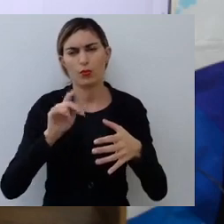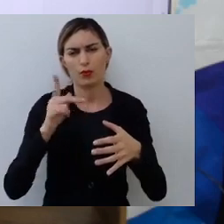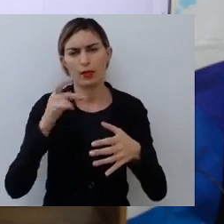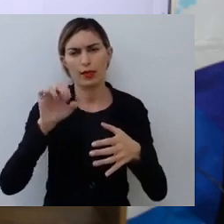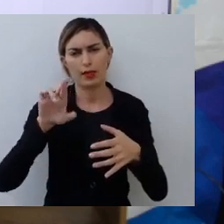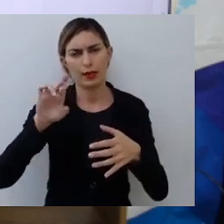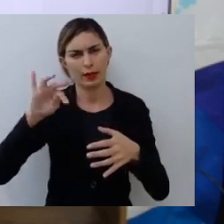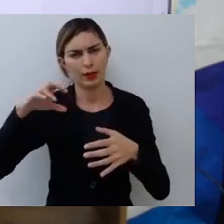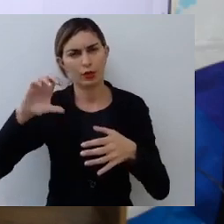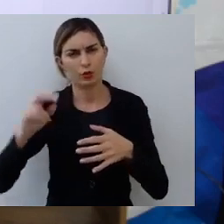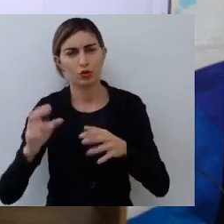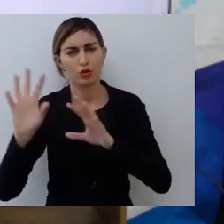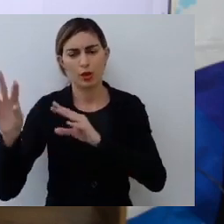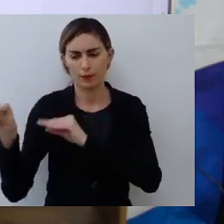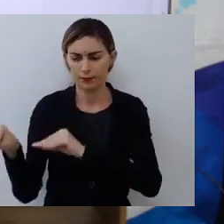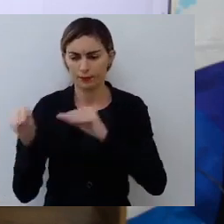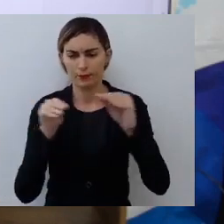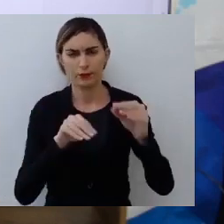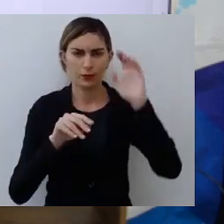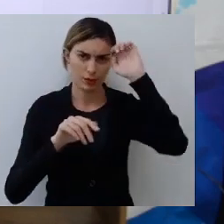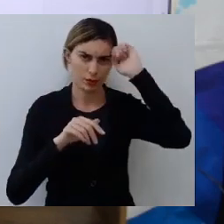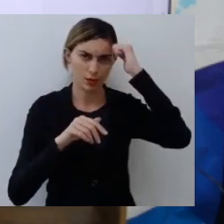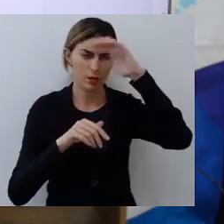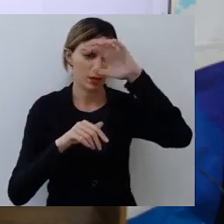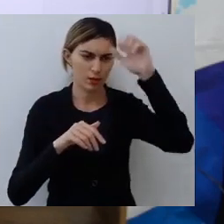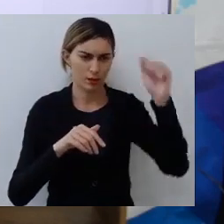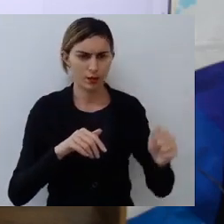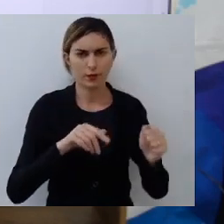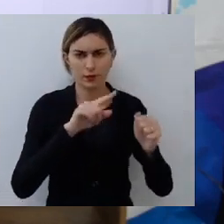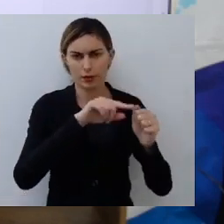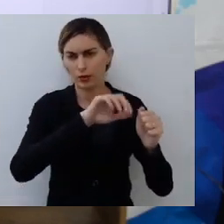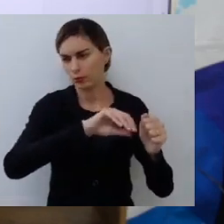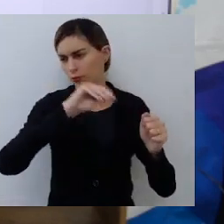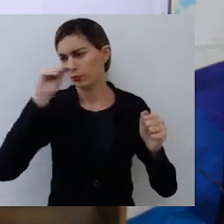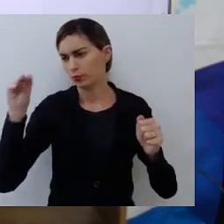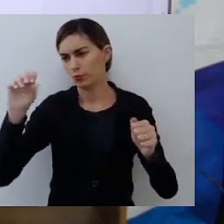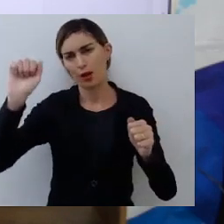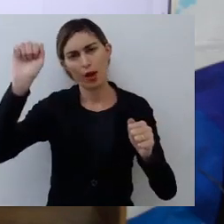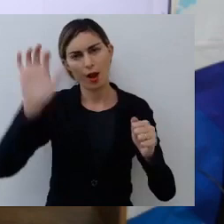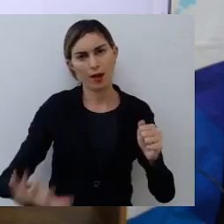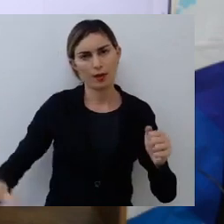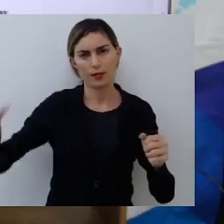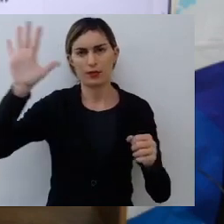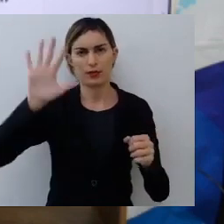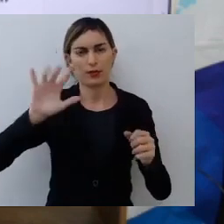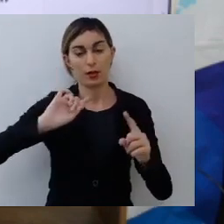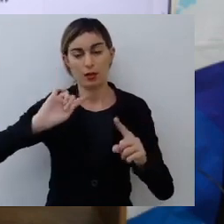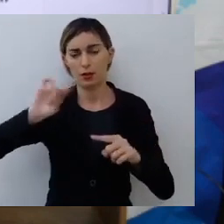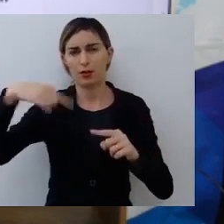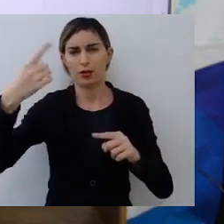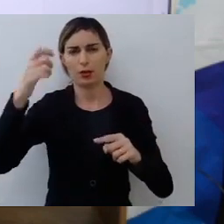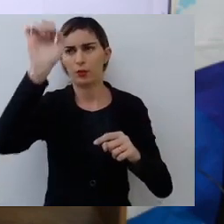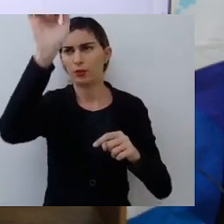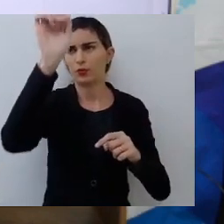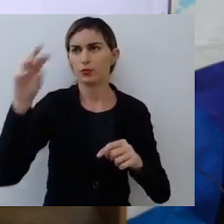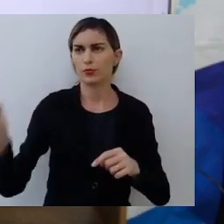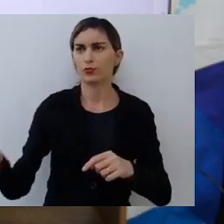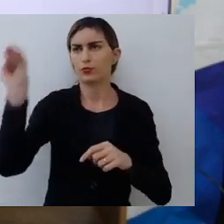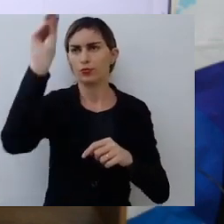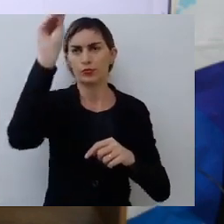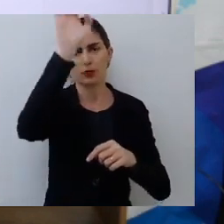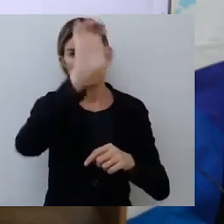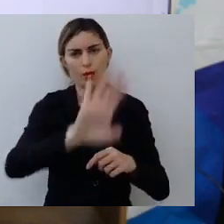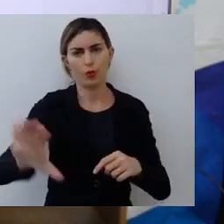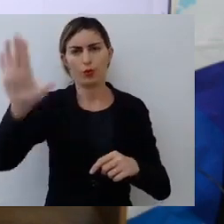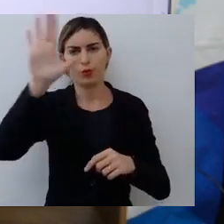já teria migrado da África para a Ásia, depois para a Europa e a